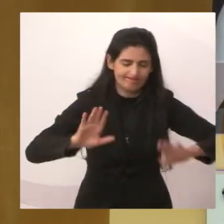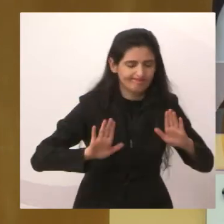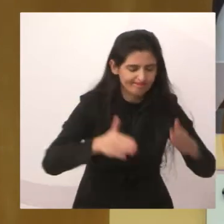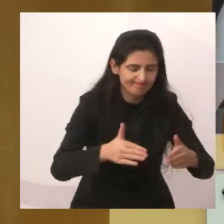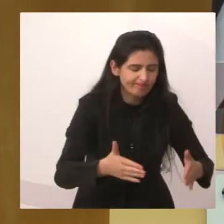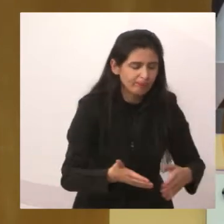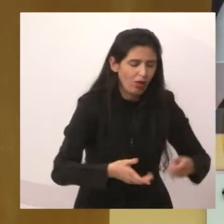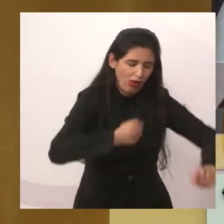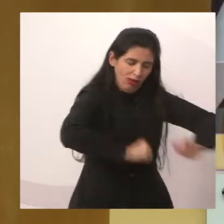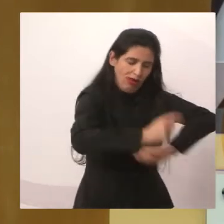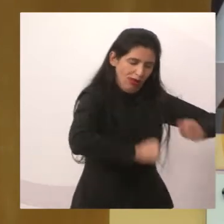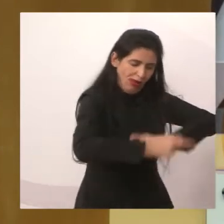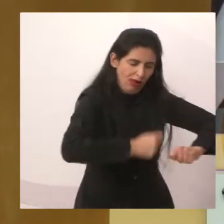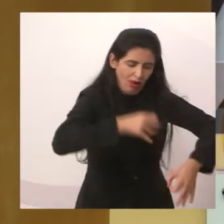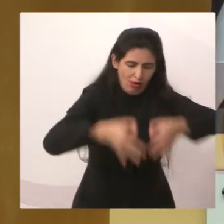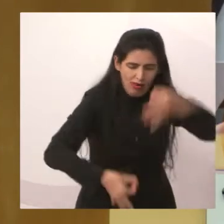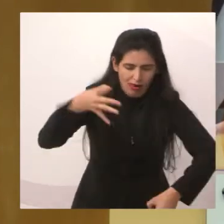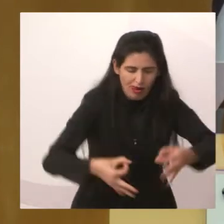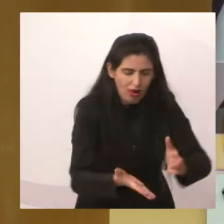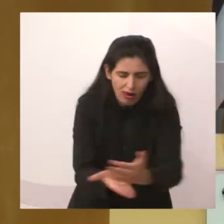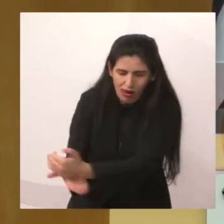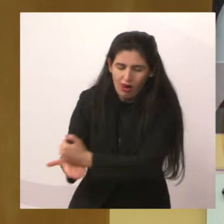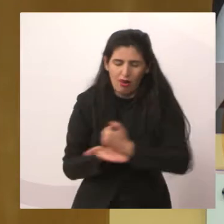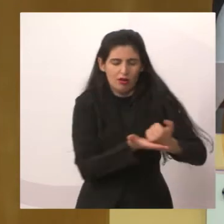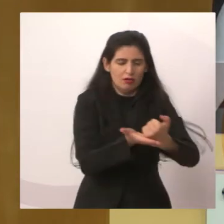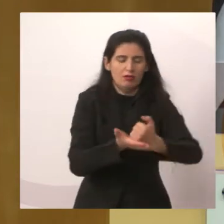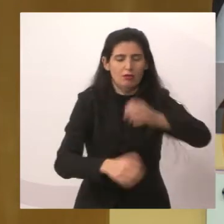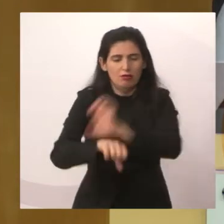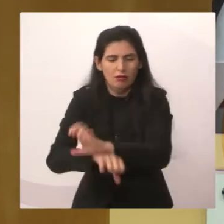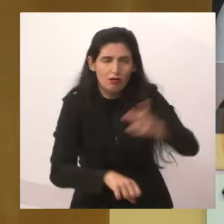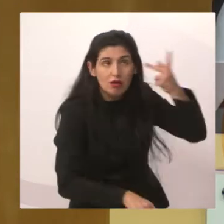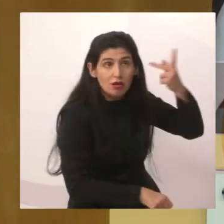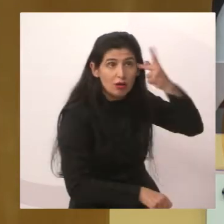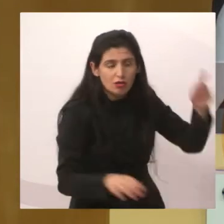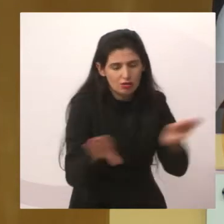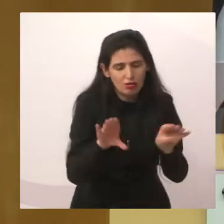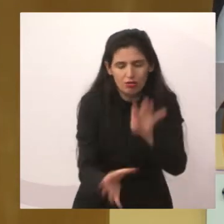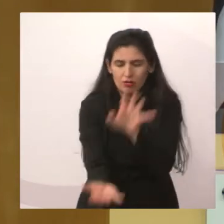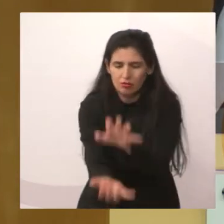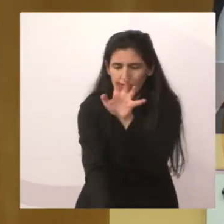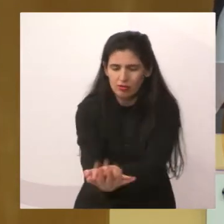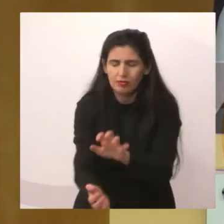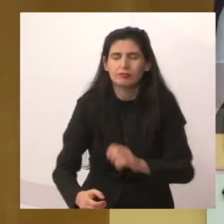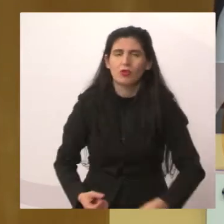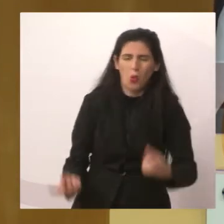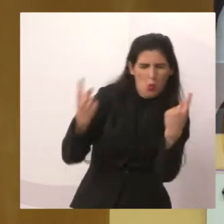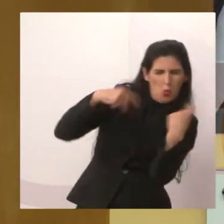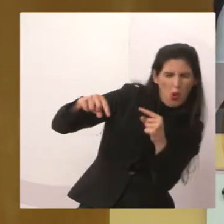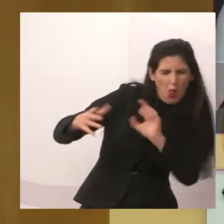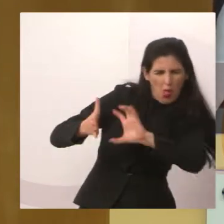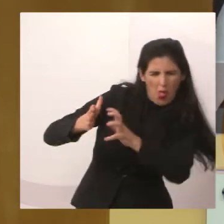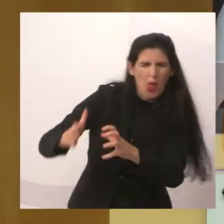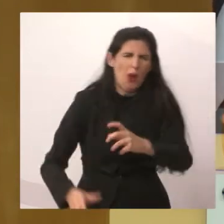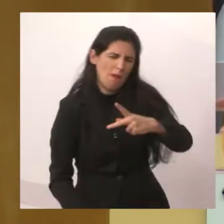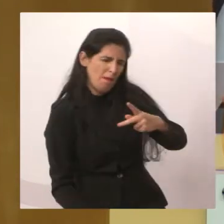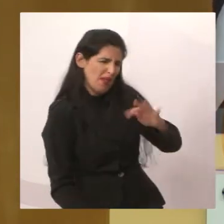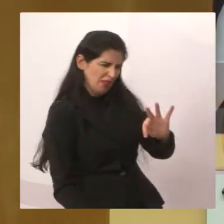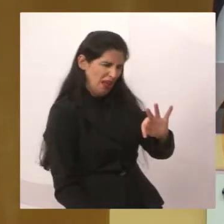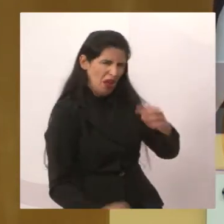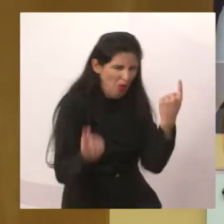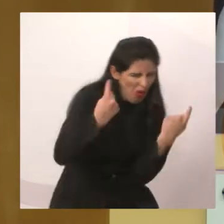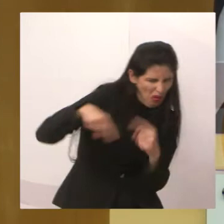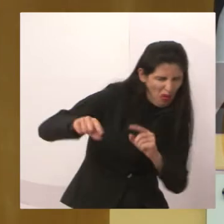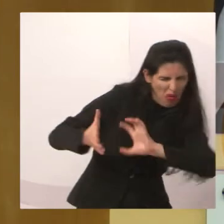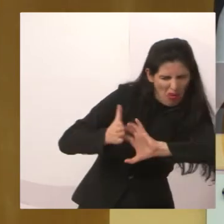pela Câmara Municipal de Jacareí. Não se trata de nenhuma perseguição partidária entre PT e PSDB, muito pelo